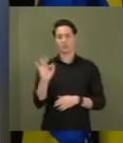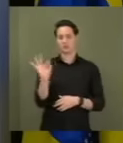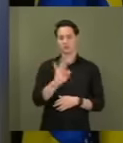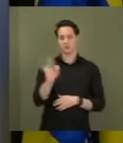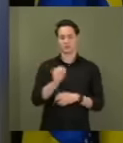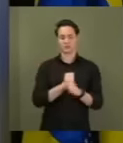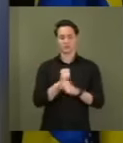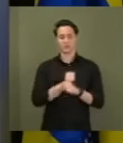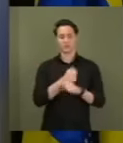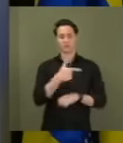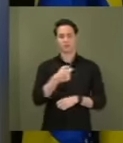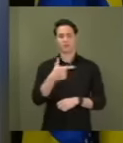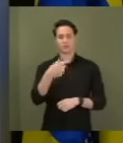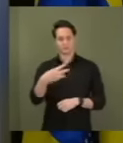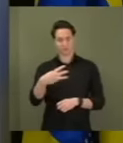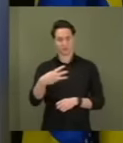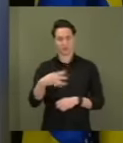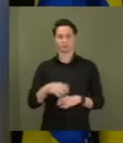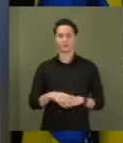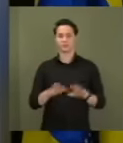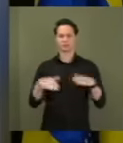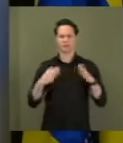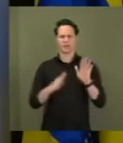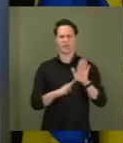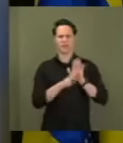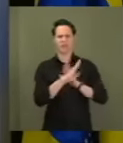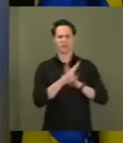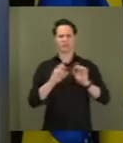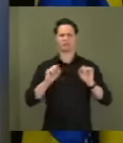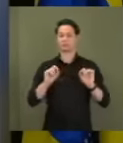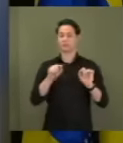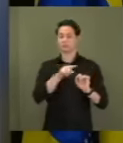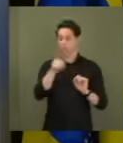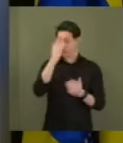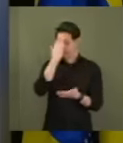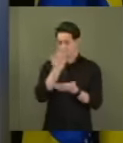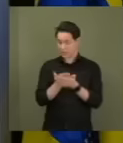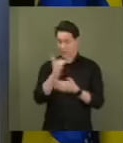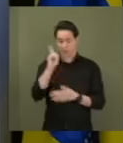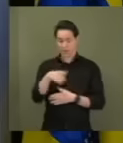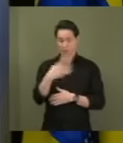de 2023. Um aumento, acredite se quiser, de